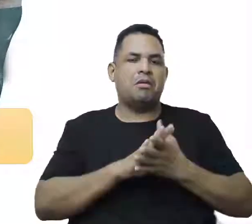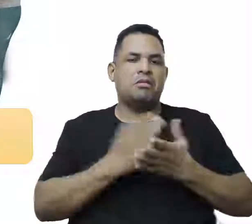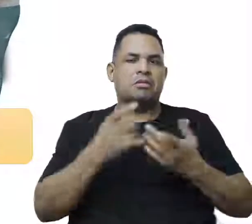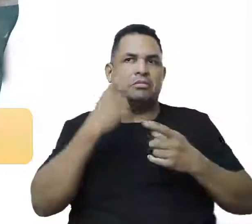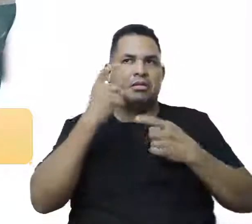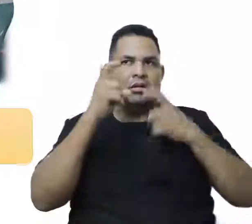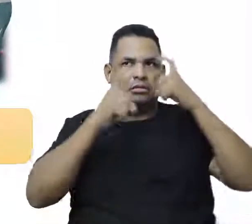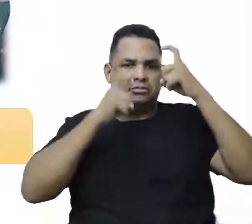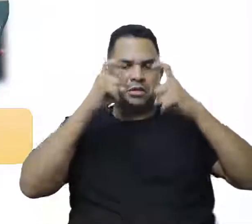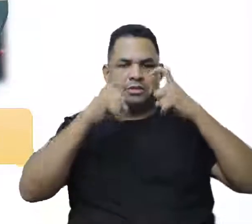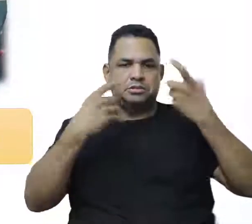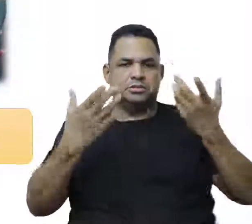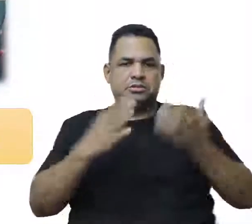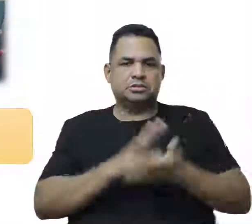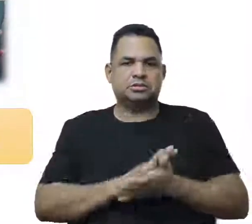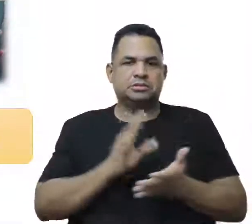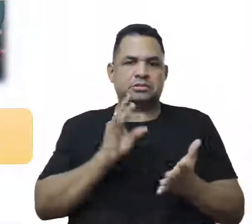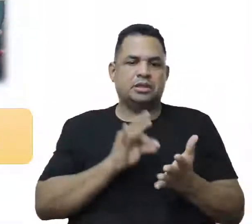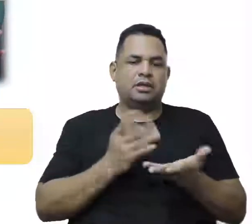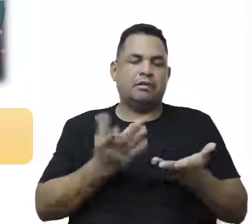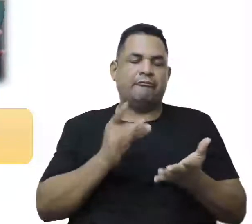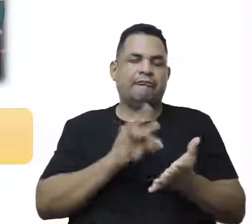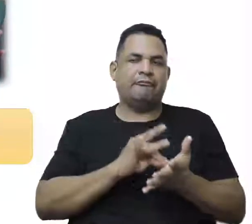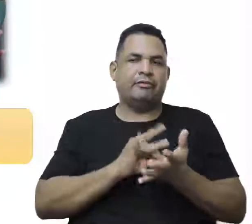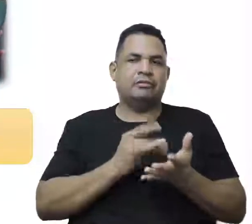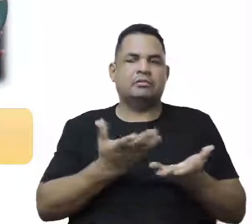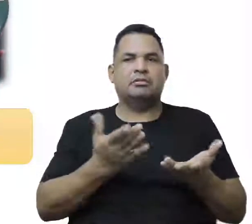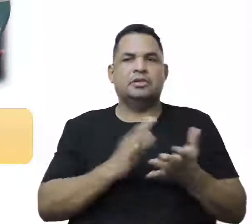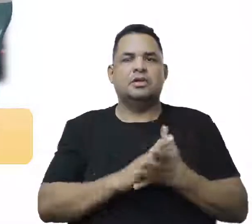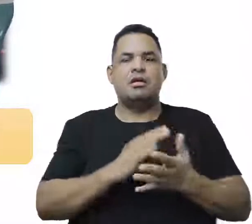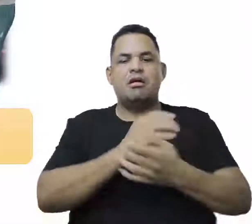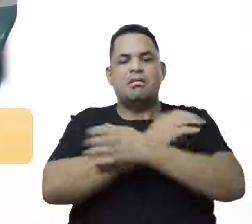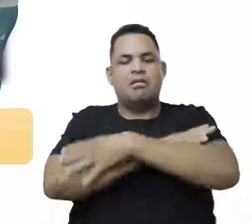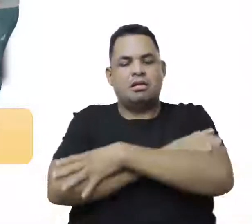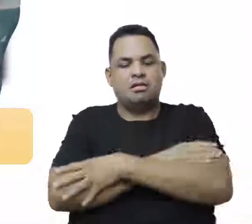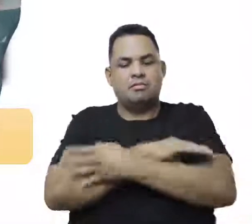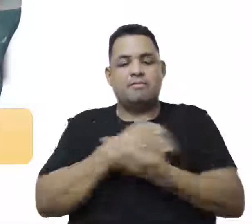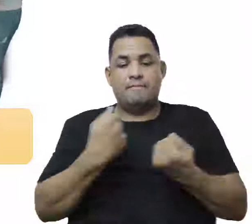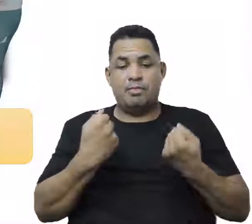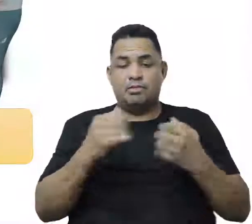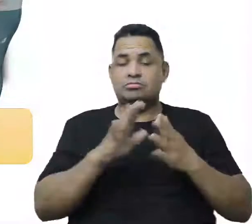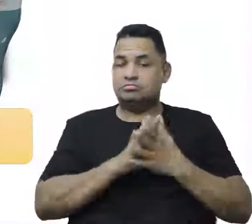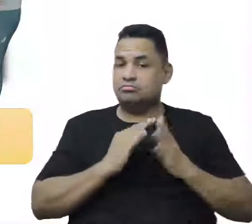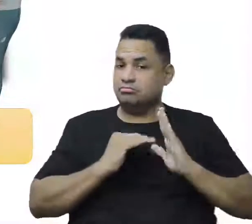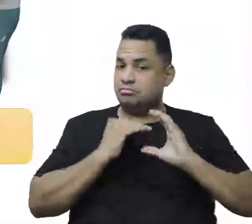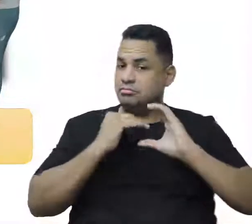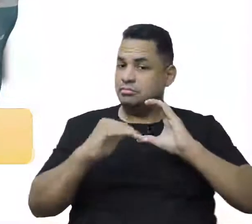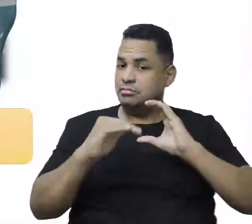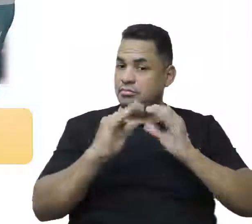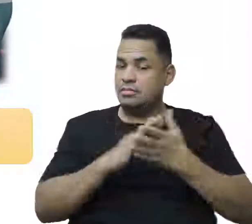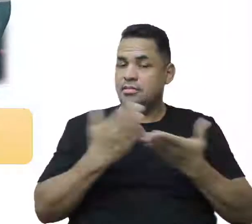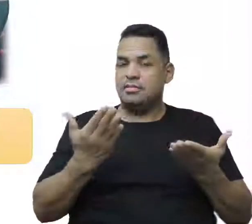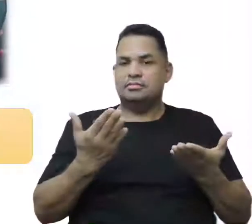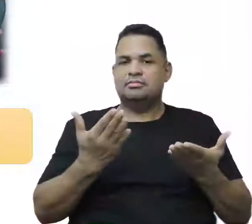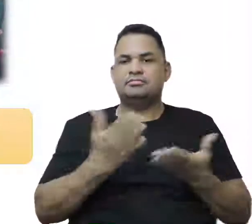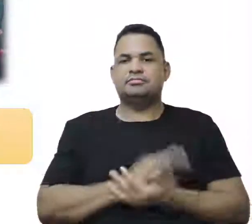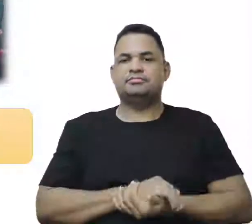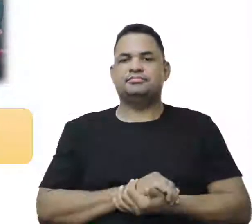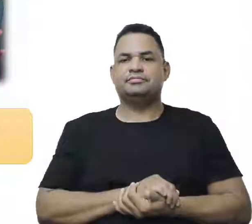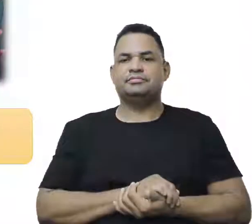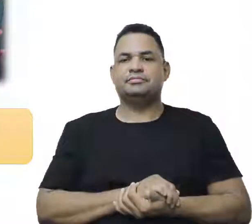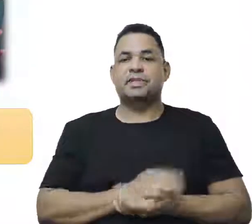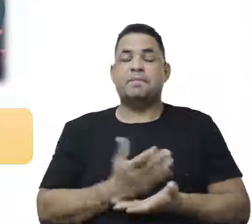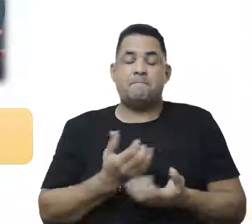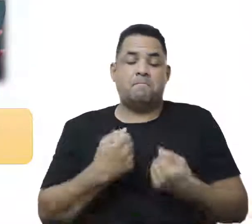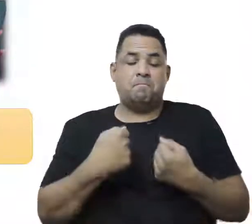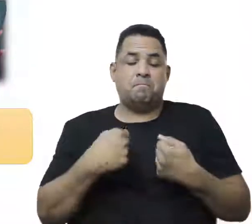Não necessariamente o fato de estar com o braço cruzado pode passar uma imagem corporal ruim ali naquele momento. Então, eu posso estar com frio,